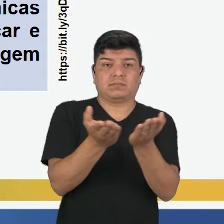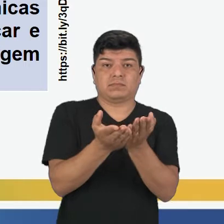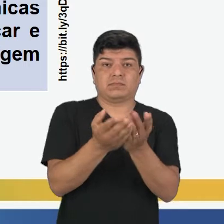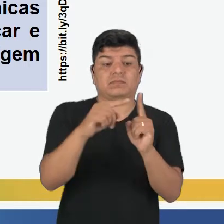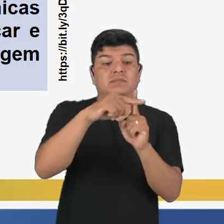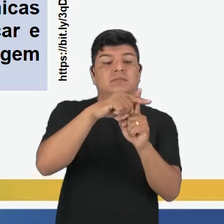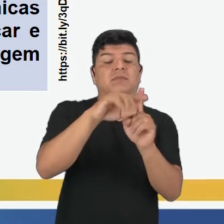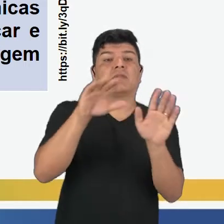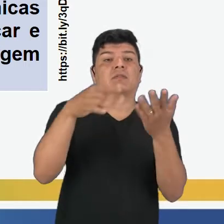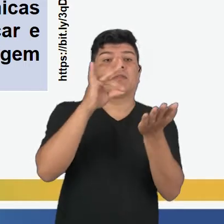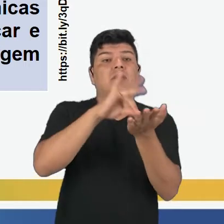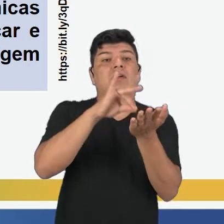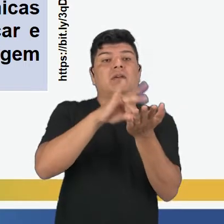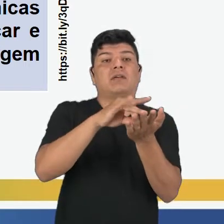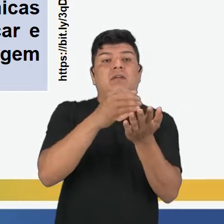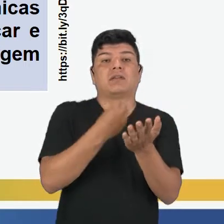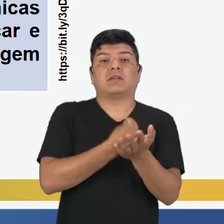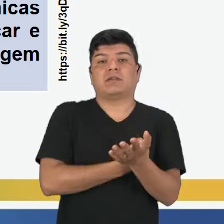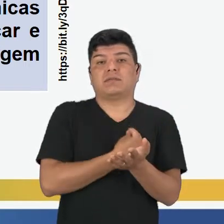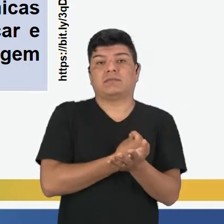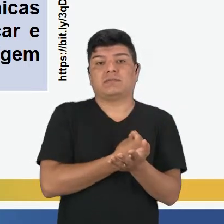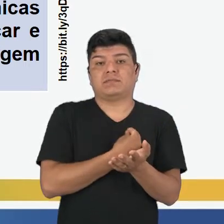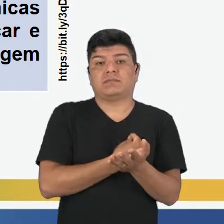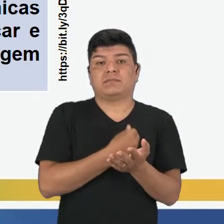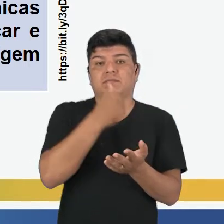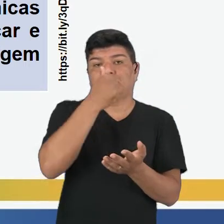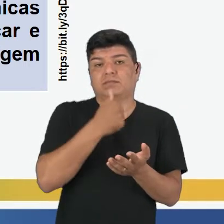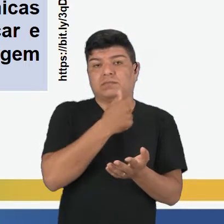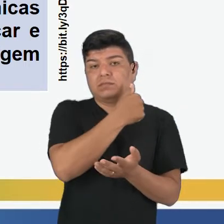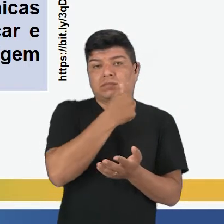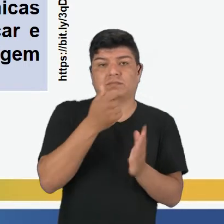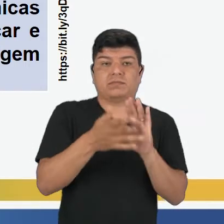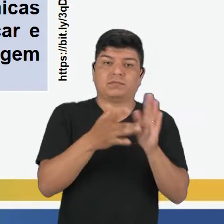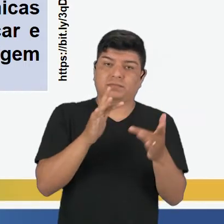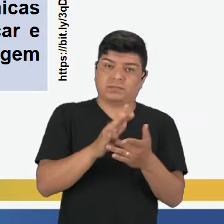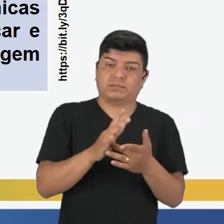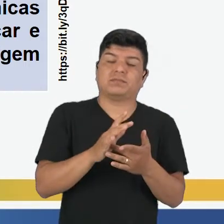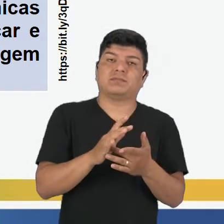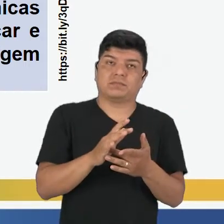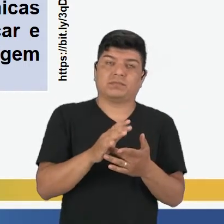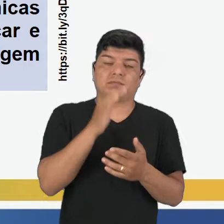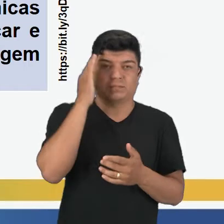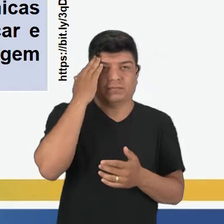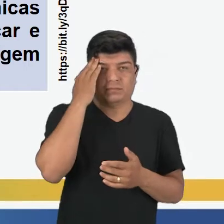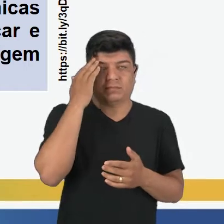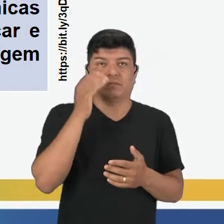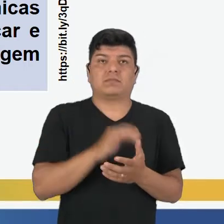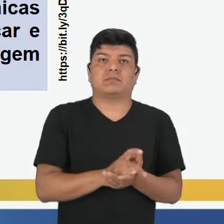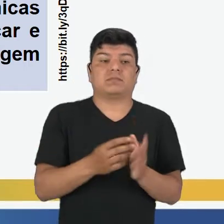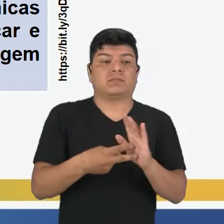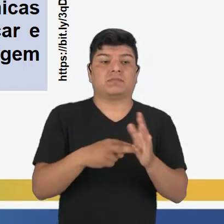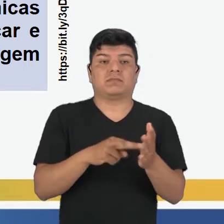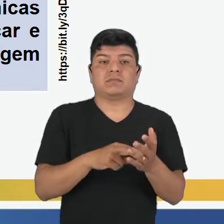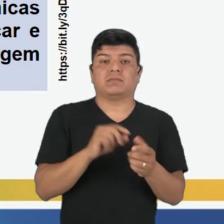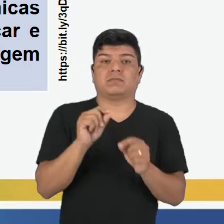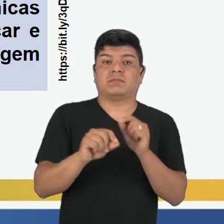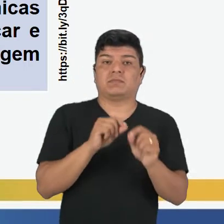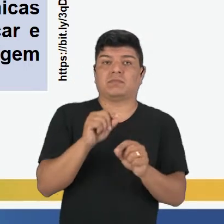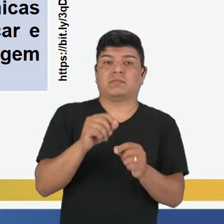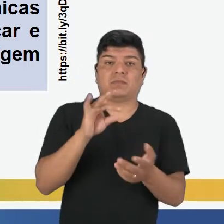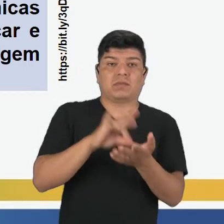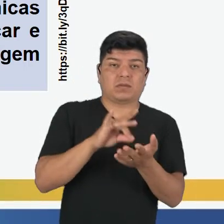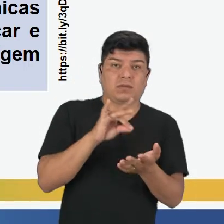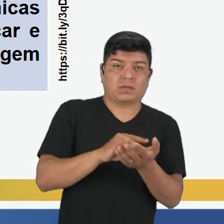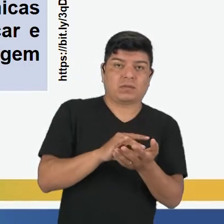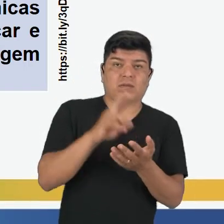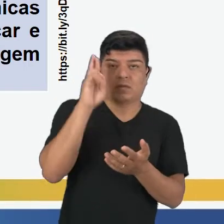que realidade ela representa? O sacrifício de Jesus. Entendeu? Um significante é uma realidade